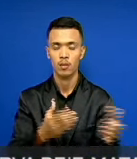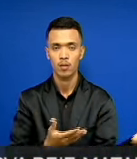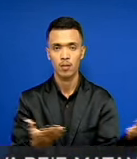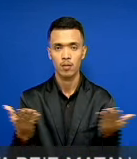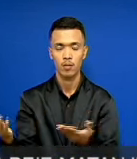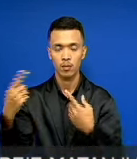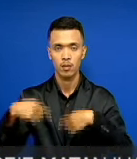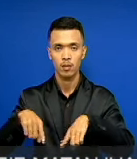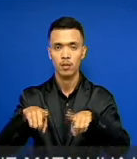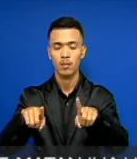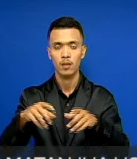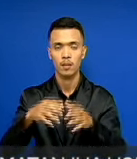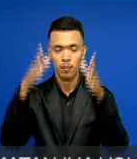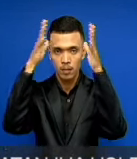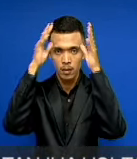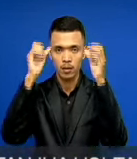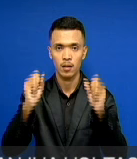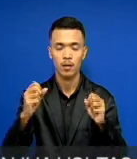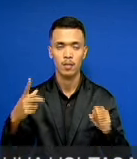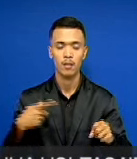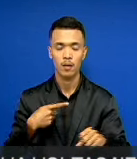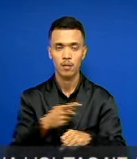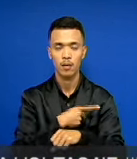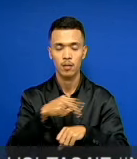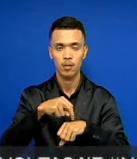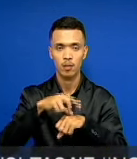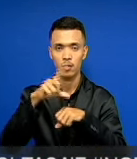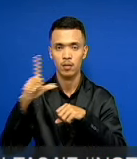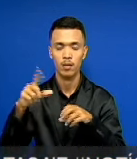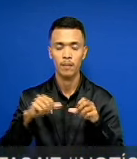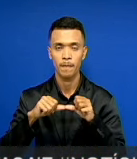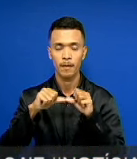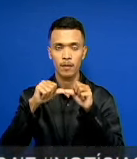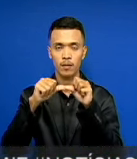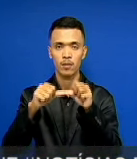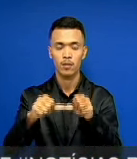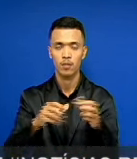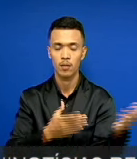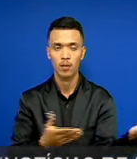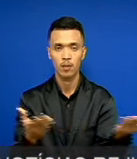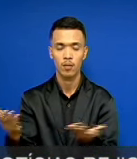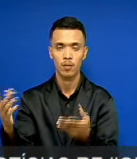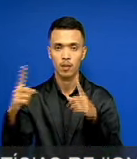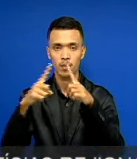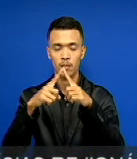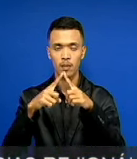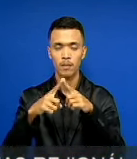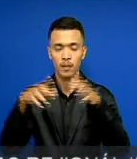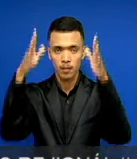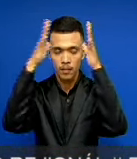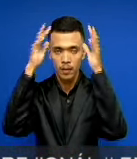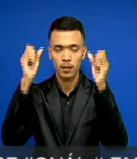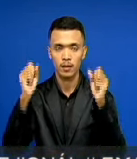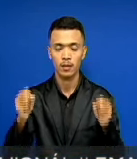a excelência senhora Presidente do Parlamento Nacional pode continuar a enviar para sua excelência, senhor